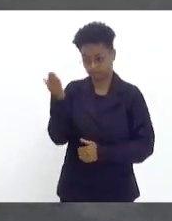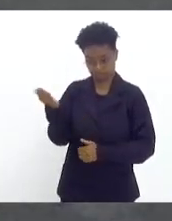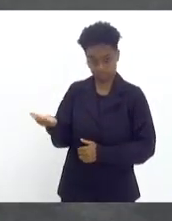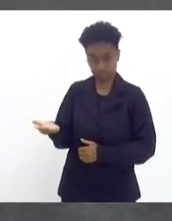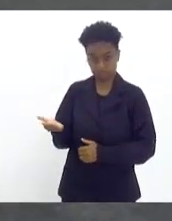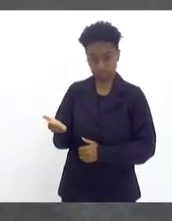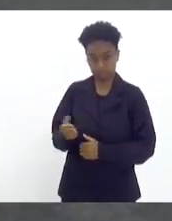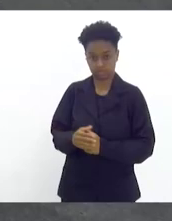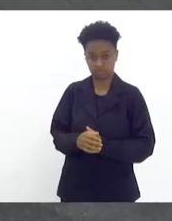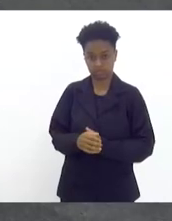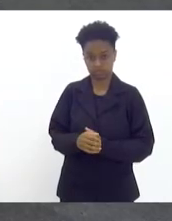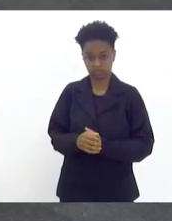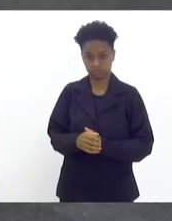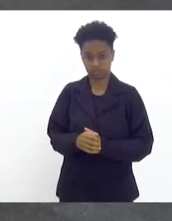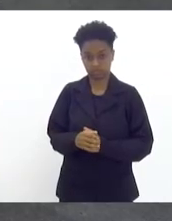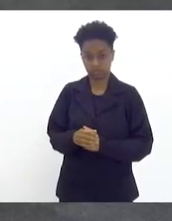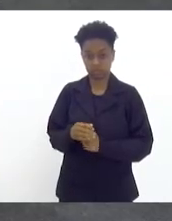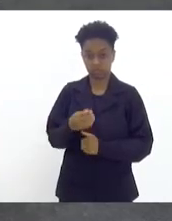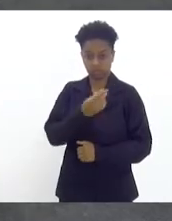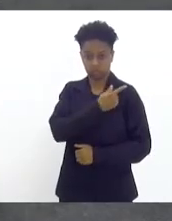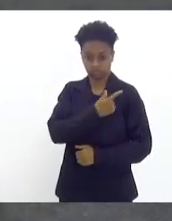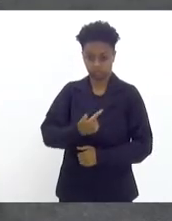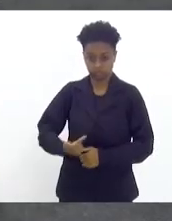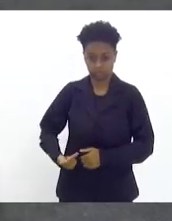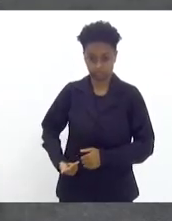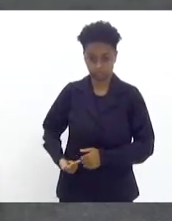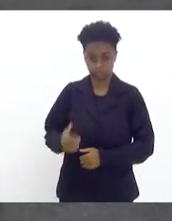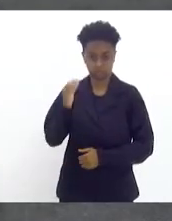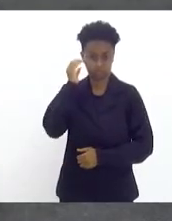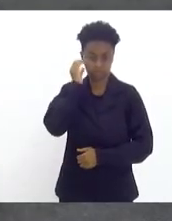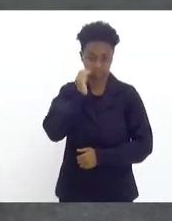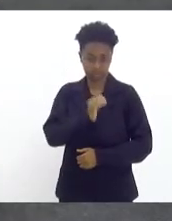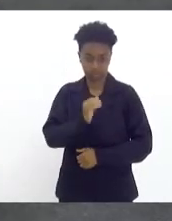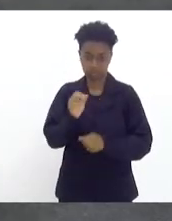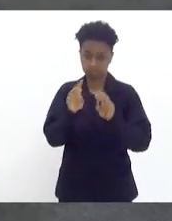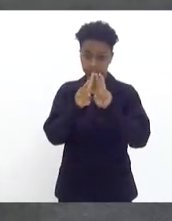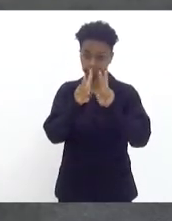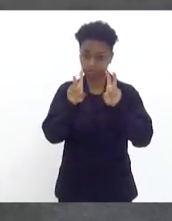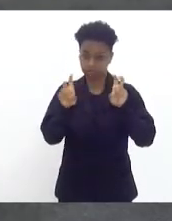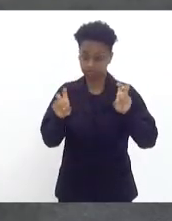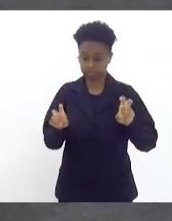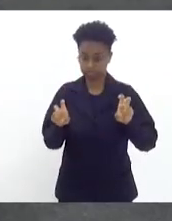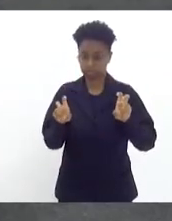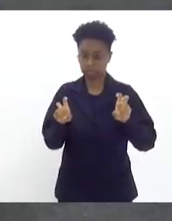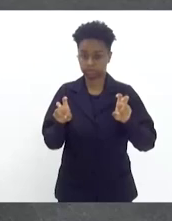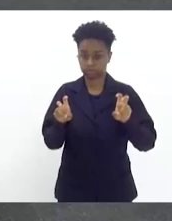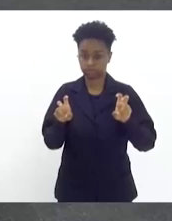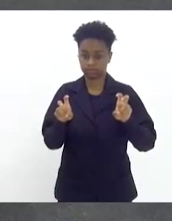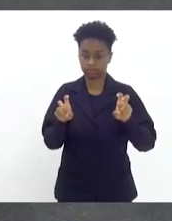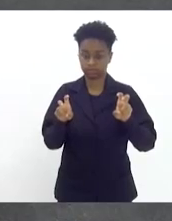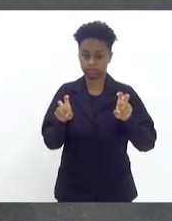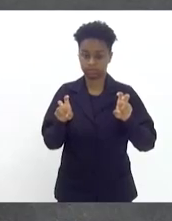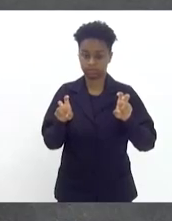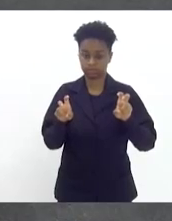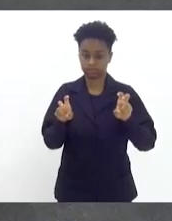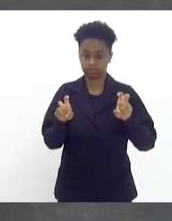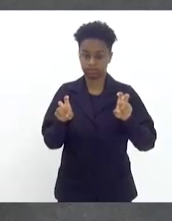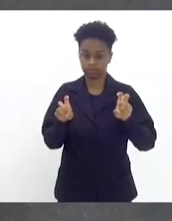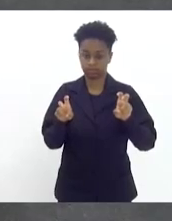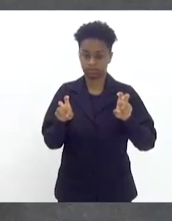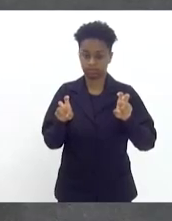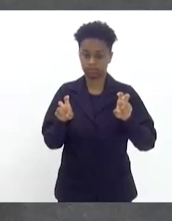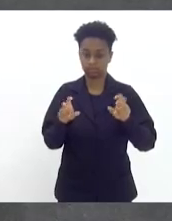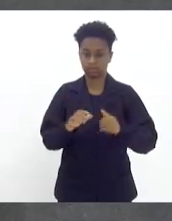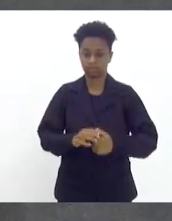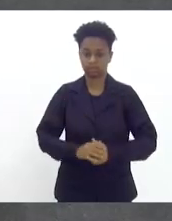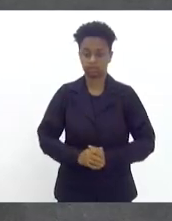excelência o senhor Governador Cláudio Castro sobre a disposição de implementar